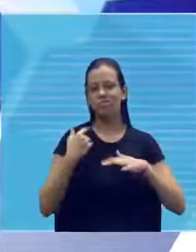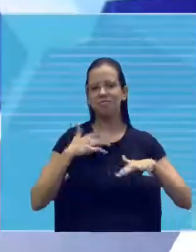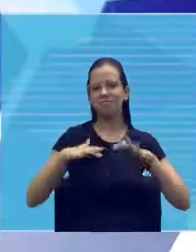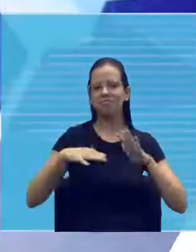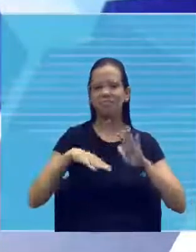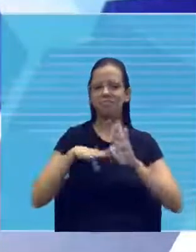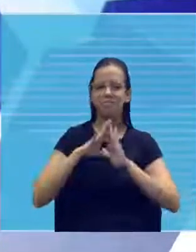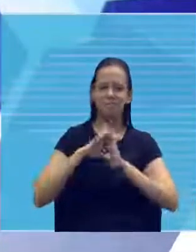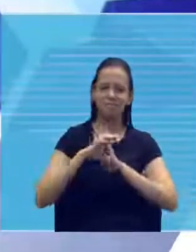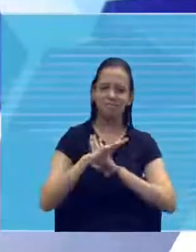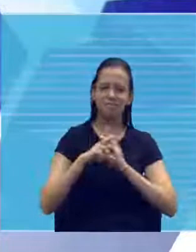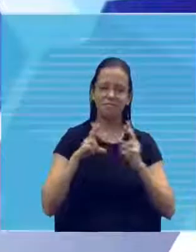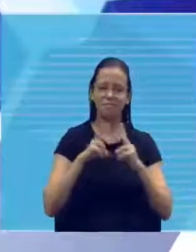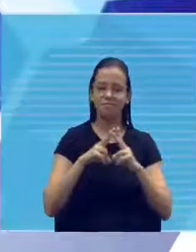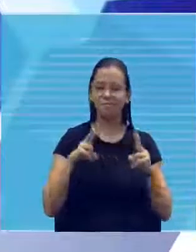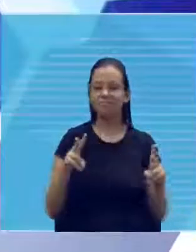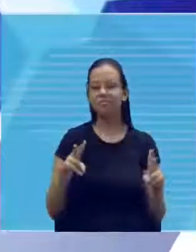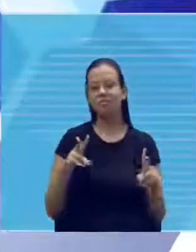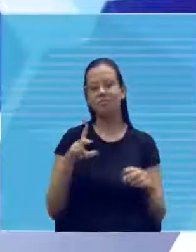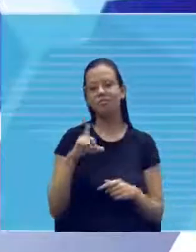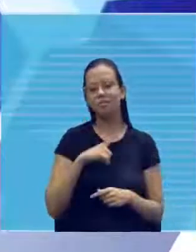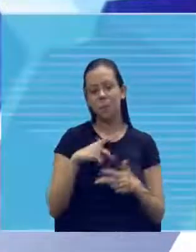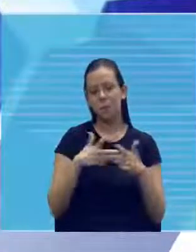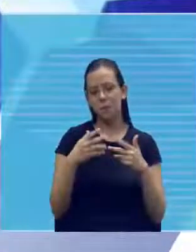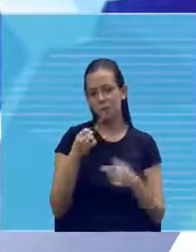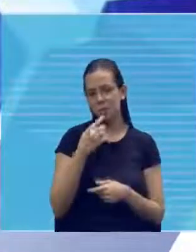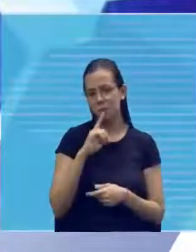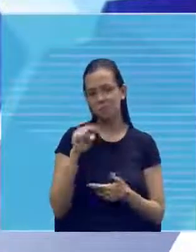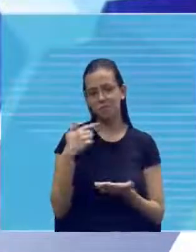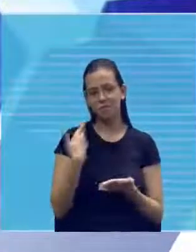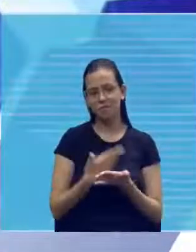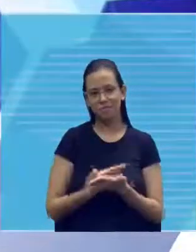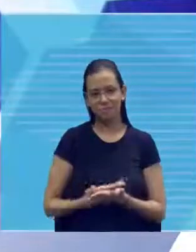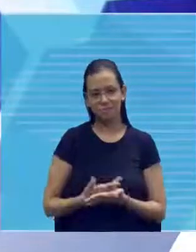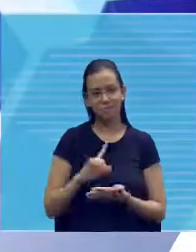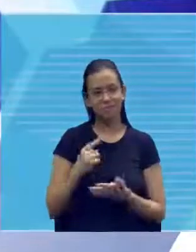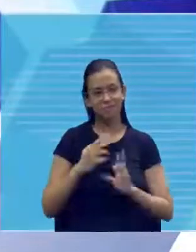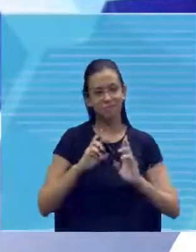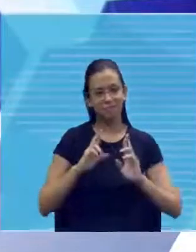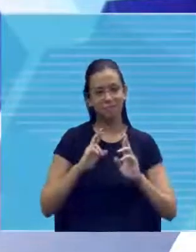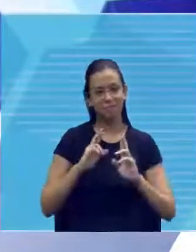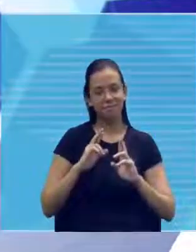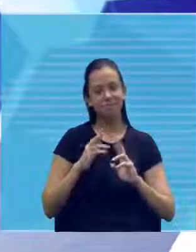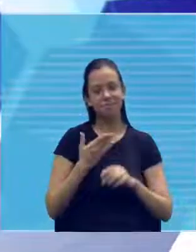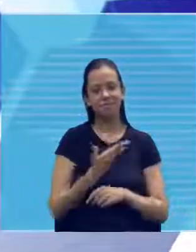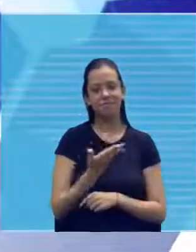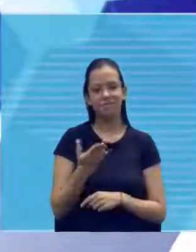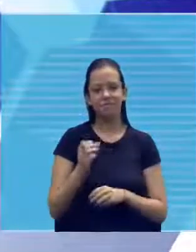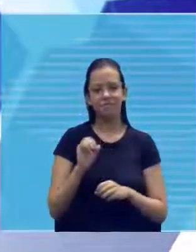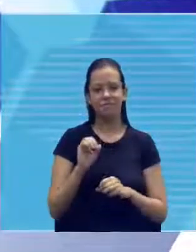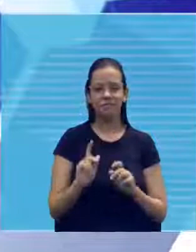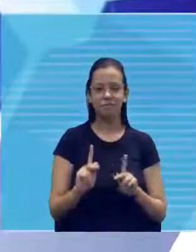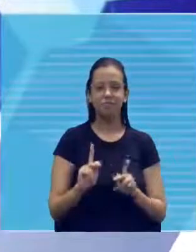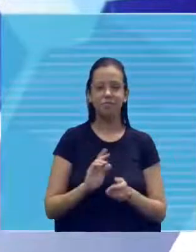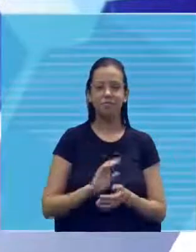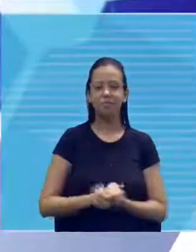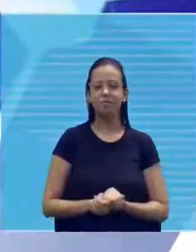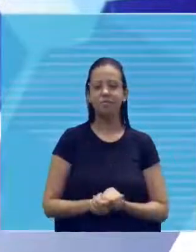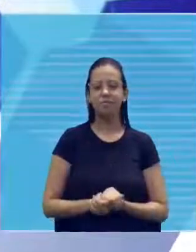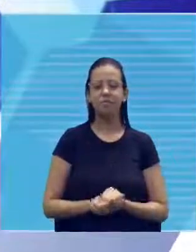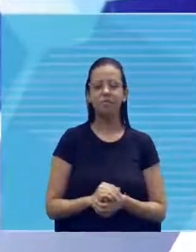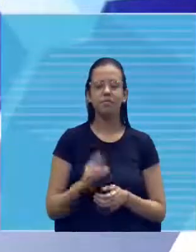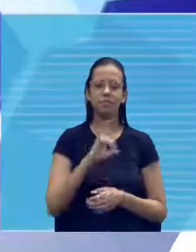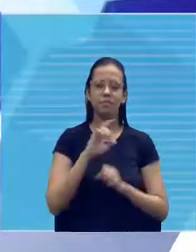né, Andressa? Vem aí muita coisa boa nas nossas aulas e a gente espera por vocês, tá certo? Fiquem com Deus e até a